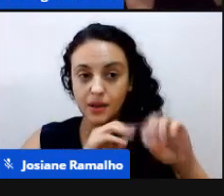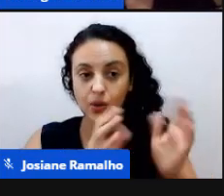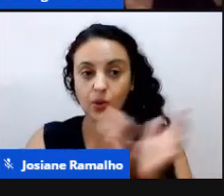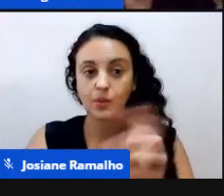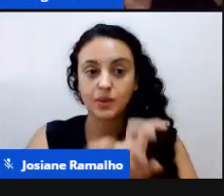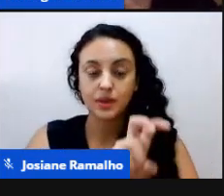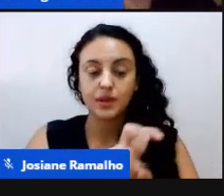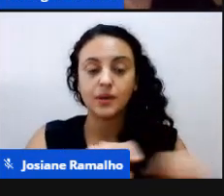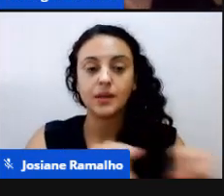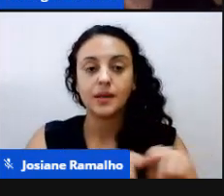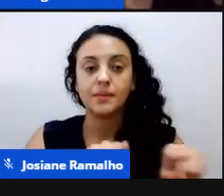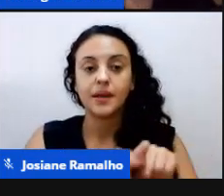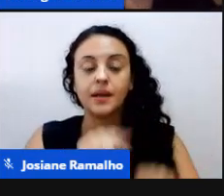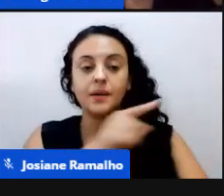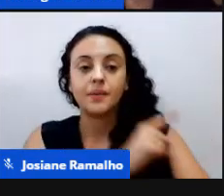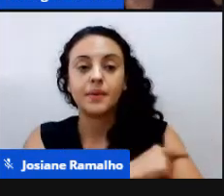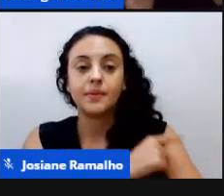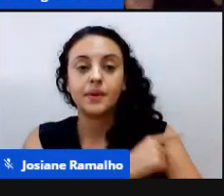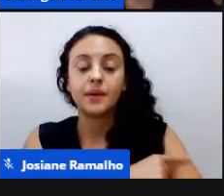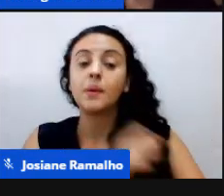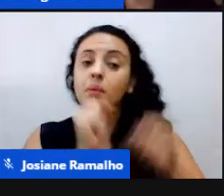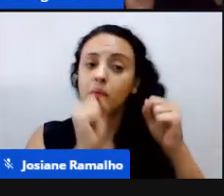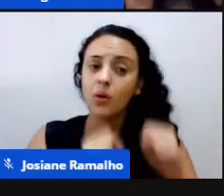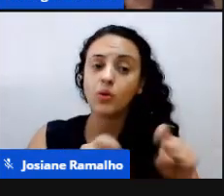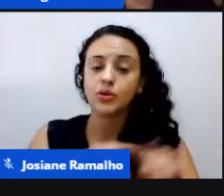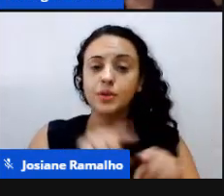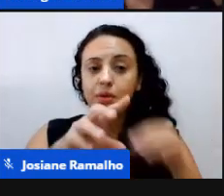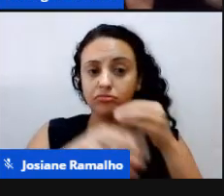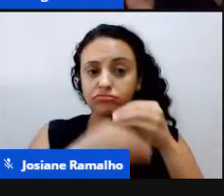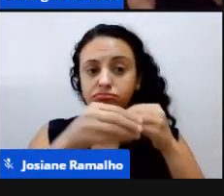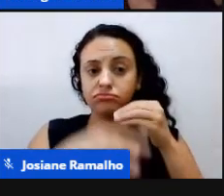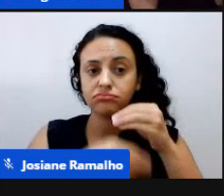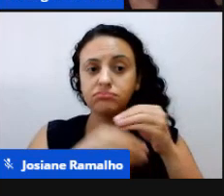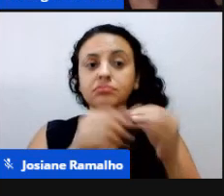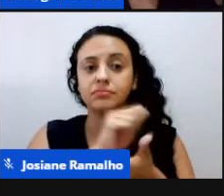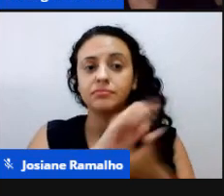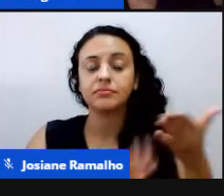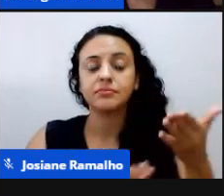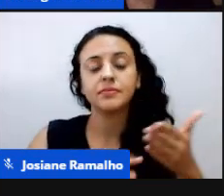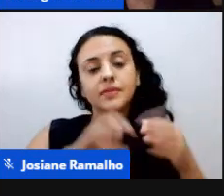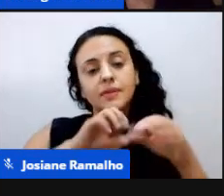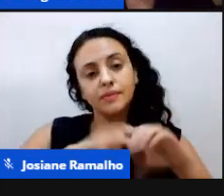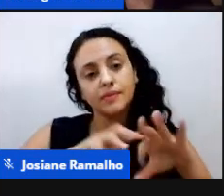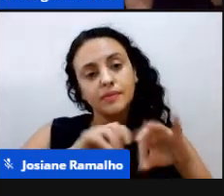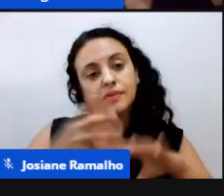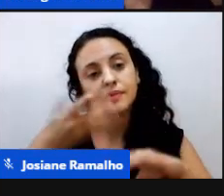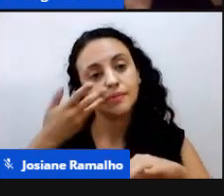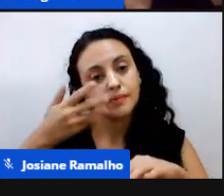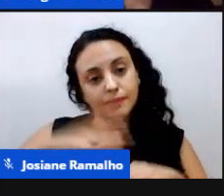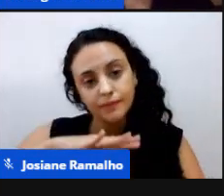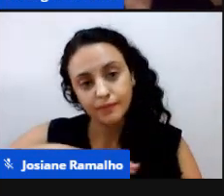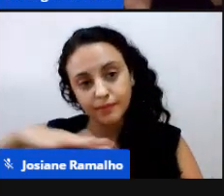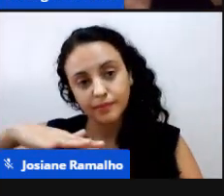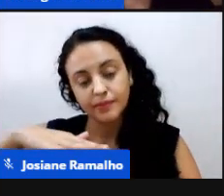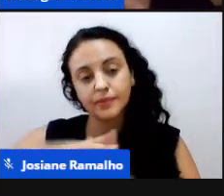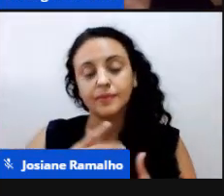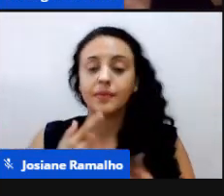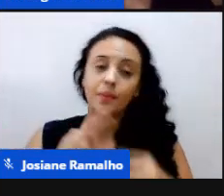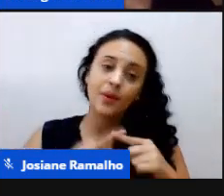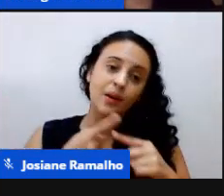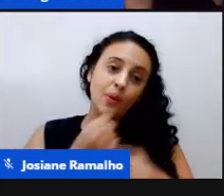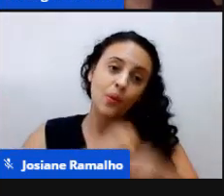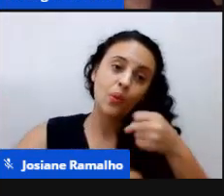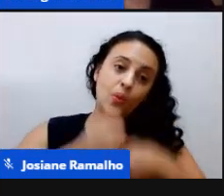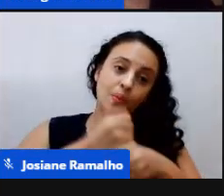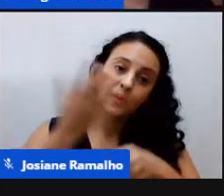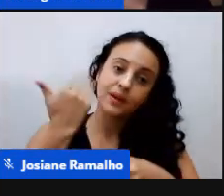as atividades também da educação infantil, porque o ano passado eles também não tiveram aula presencial, tá? Então,